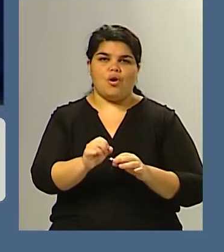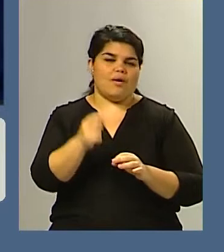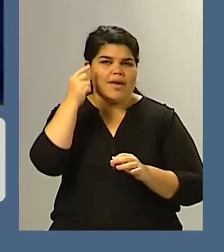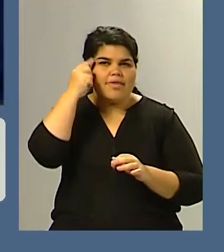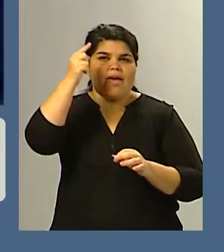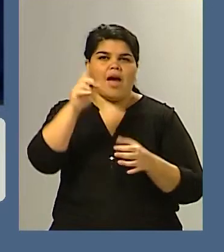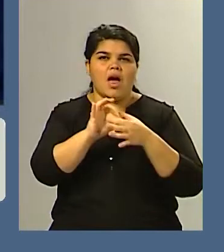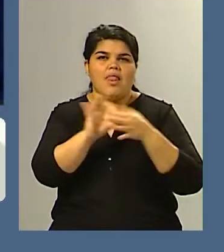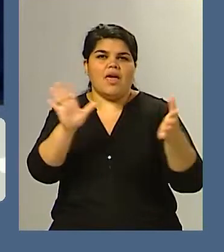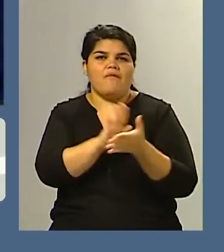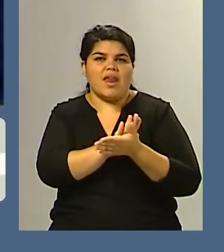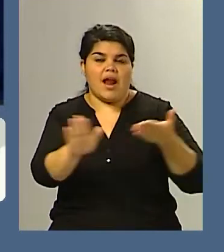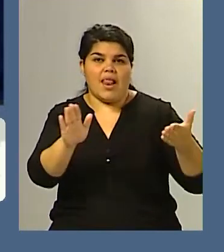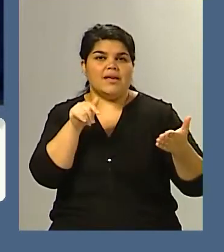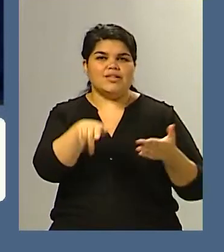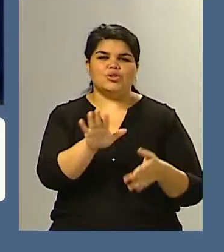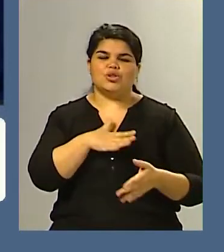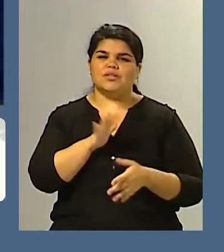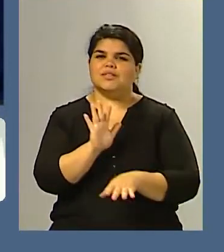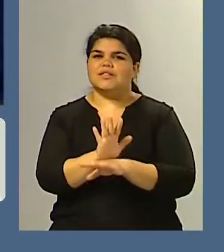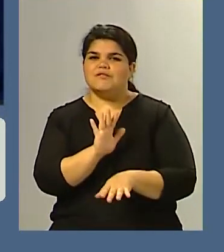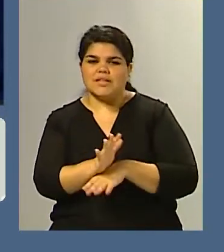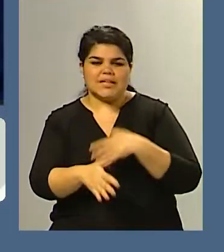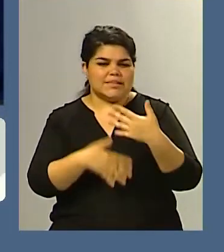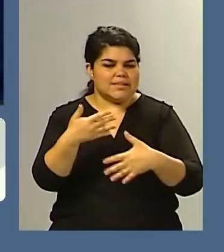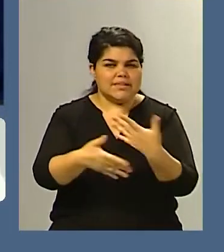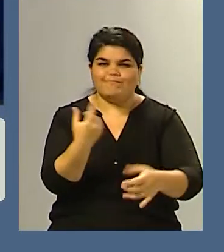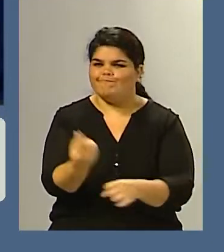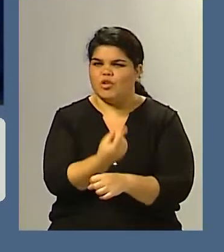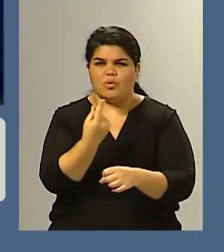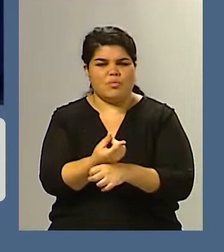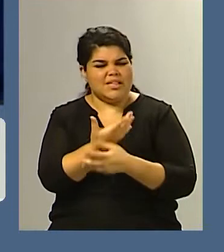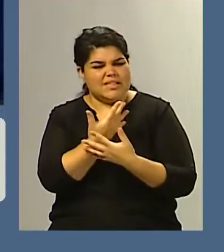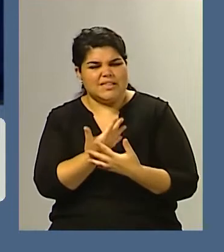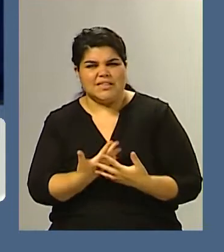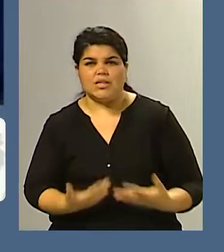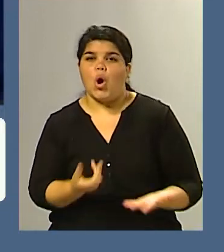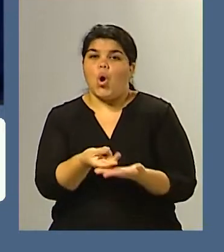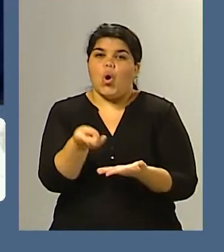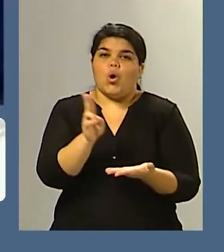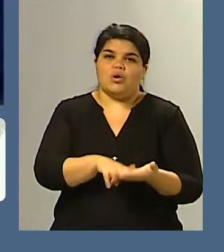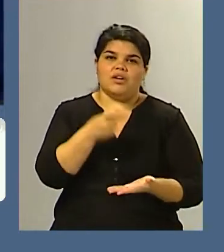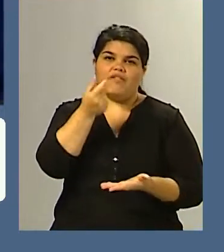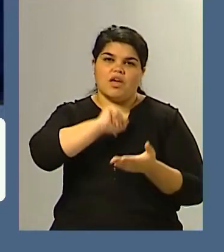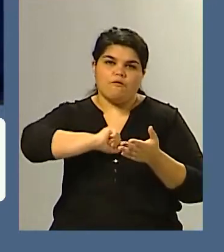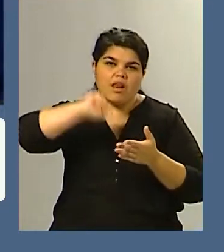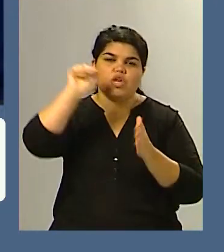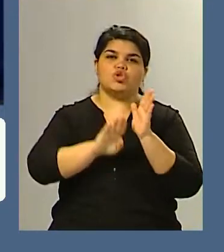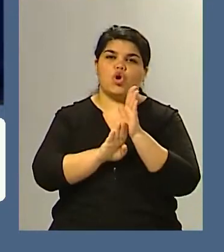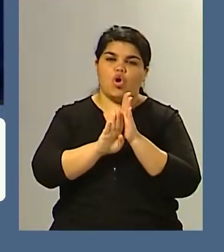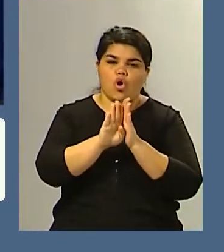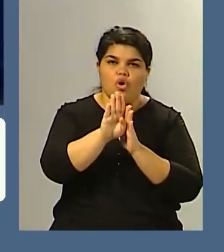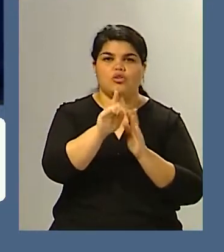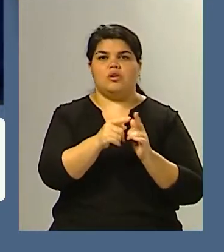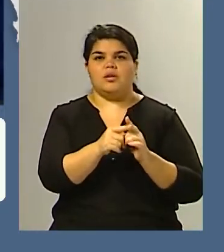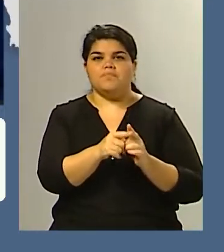seu suporte e de legitimidade dentro da sociedade. A inflação estava voltando dentro do país, o projeto de privatização não